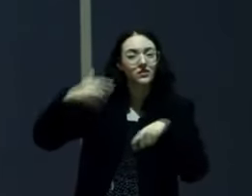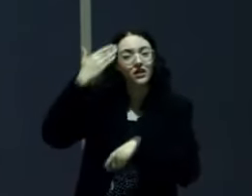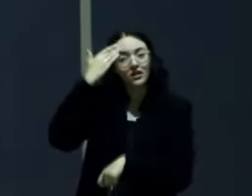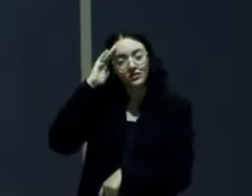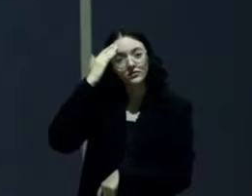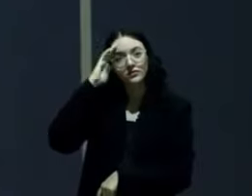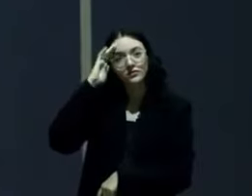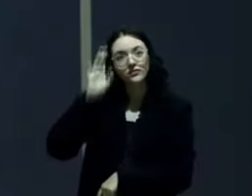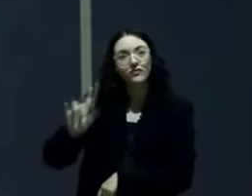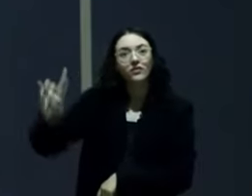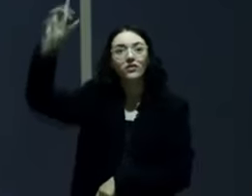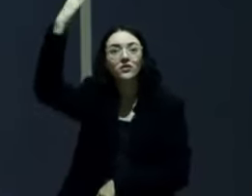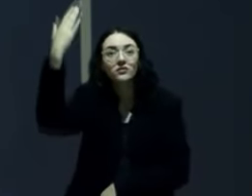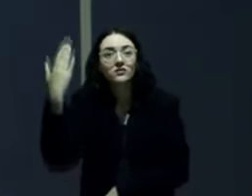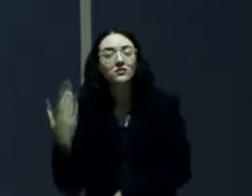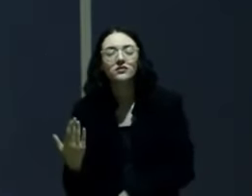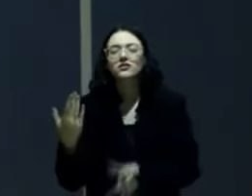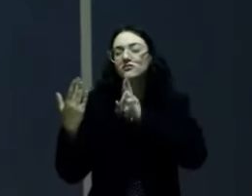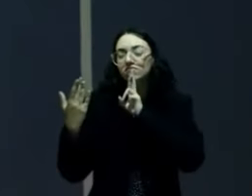A presença de Deus.